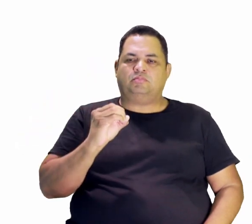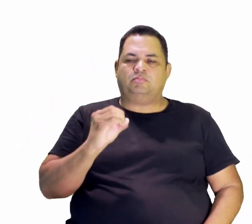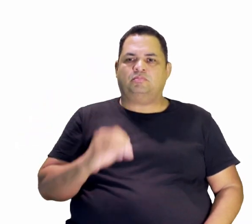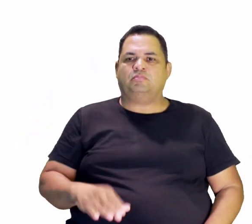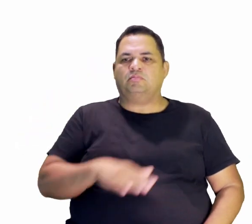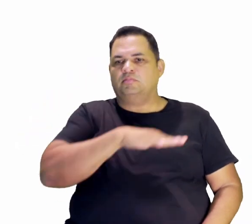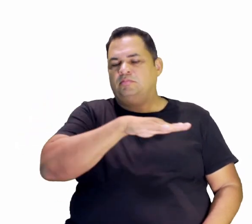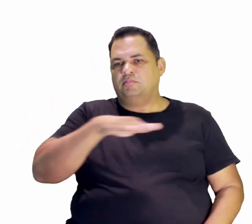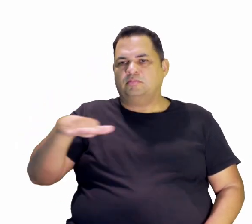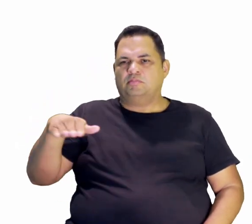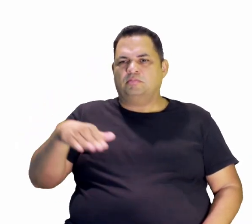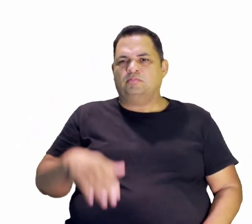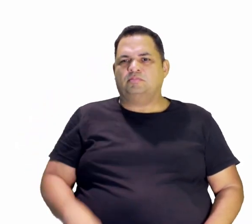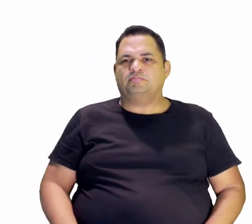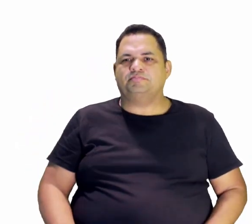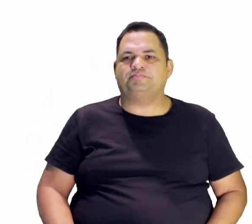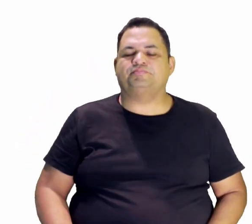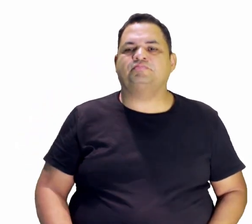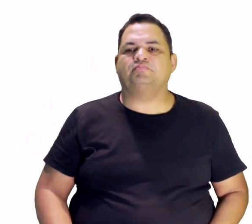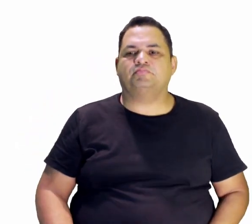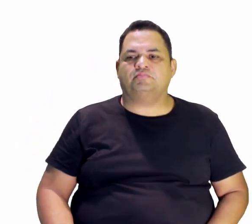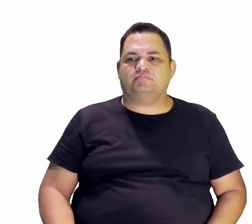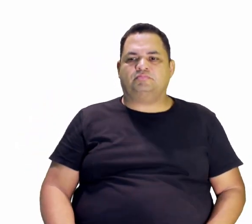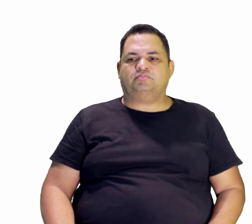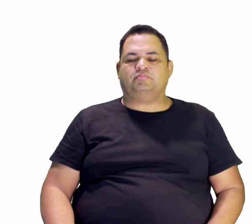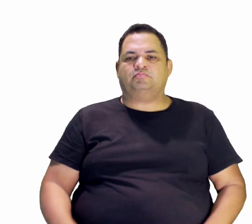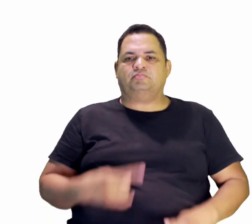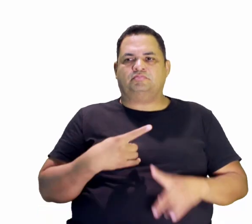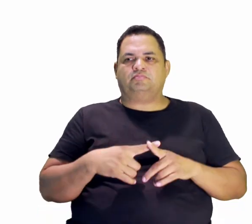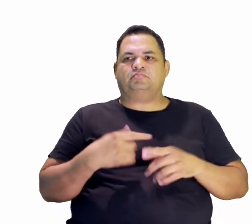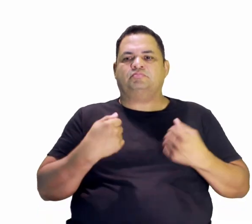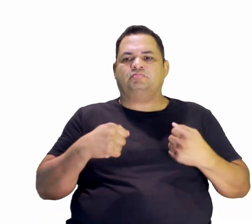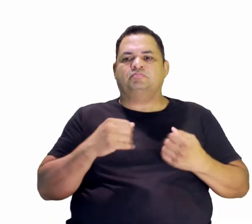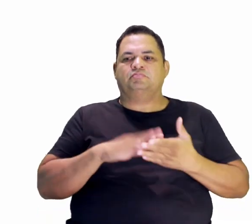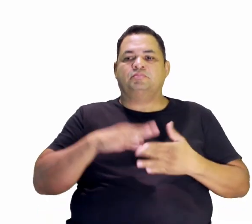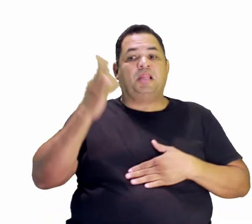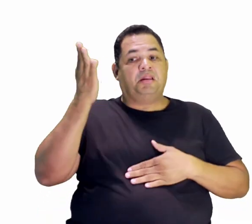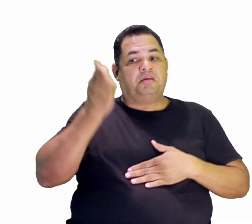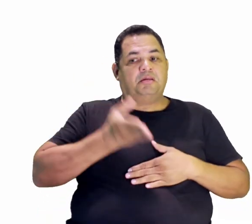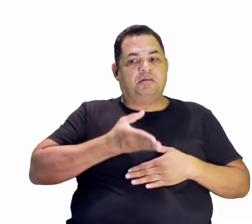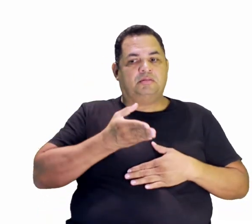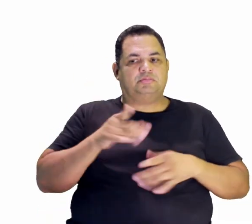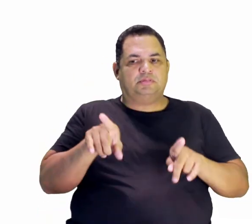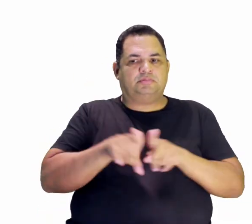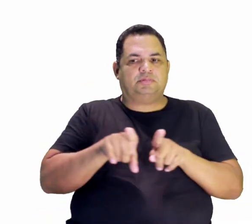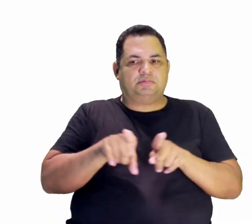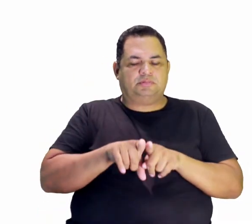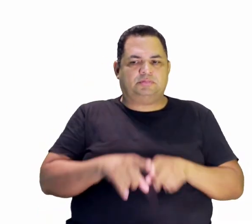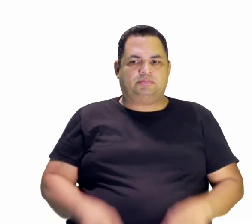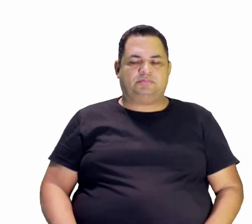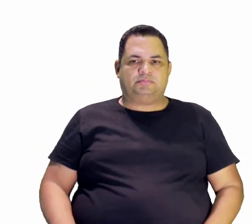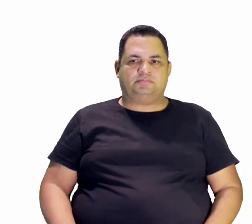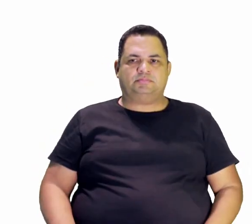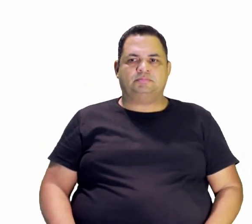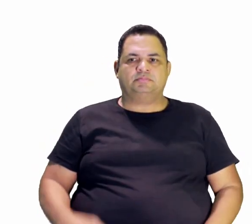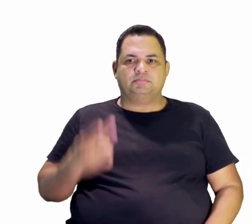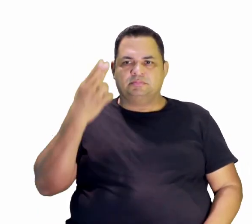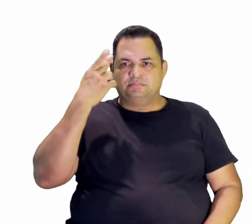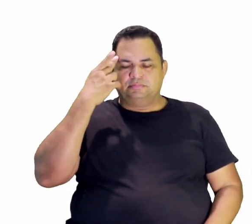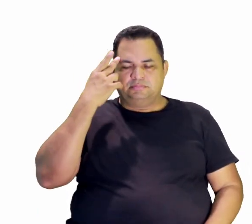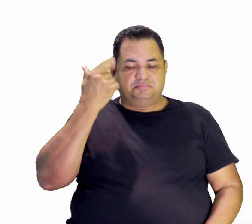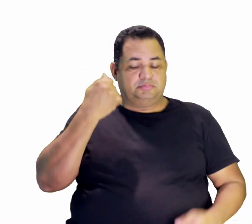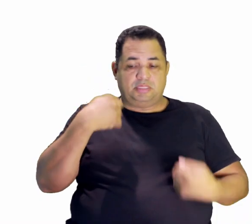ó. Tá bom? Porque você poderia estar inclinado, né? Lembre-se disso. A normal não depende